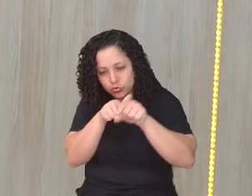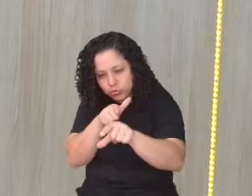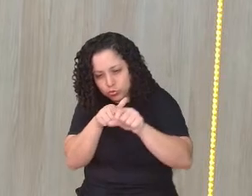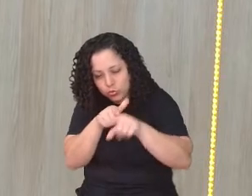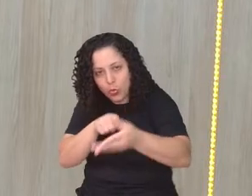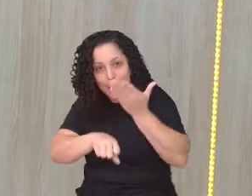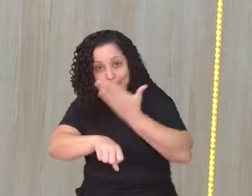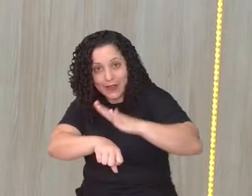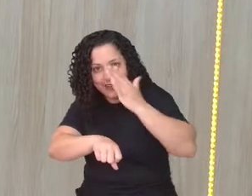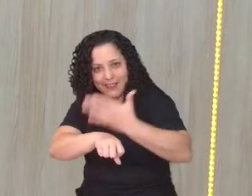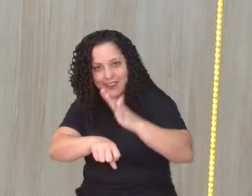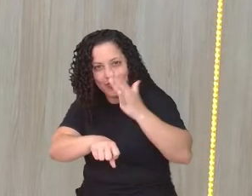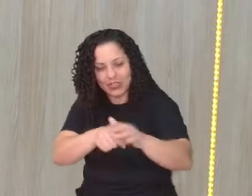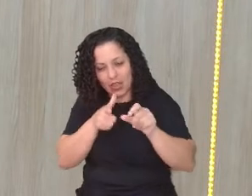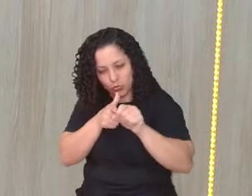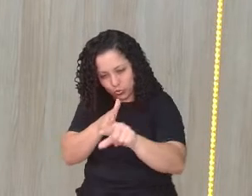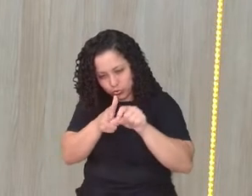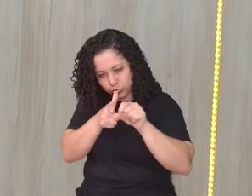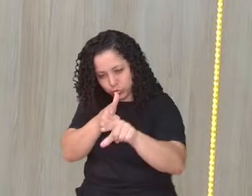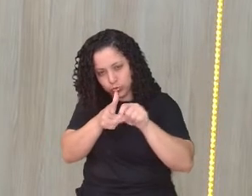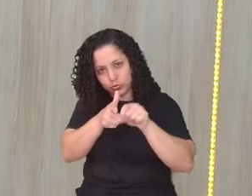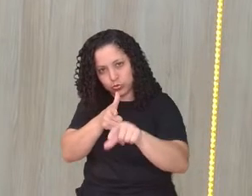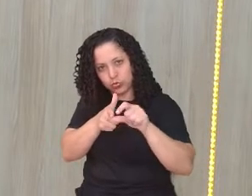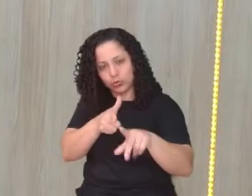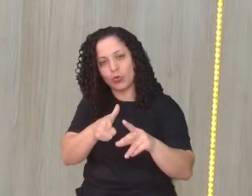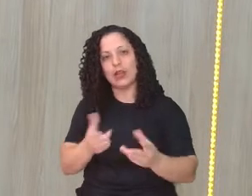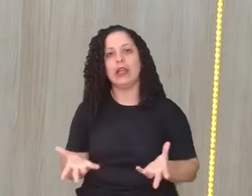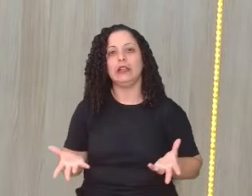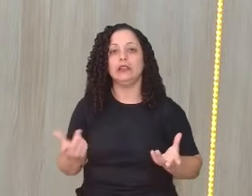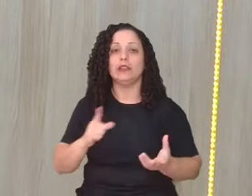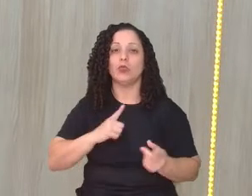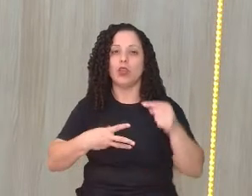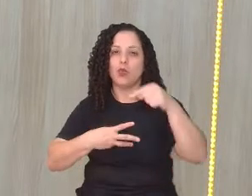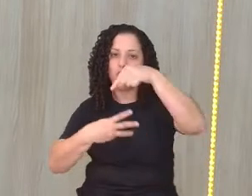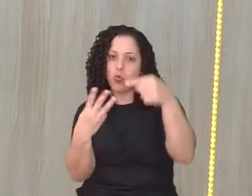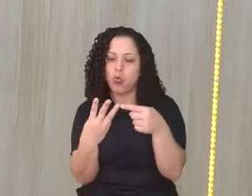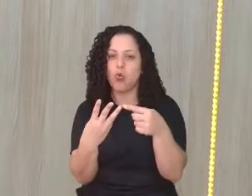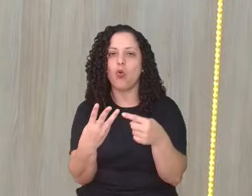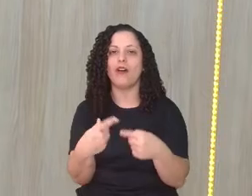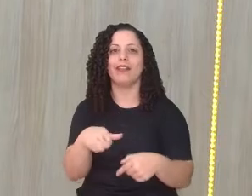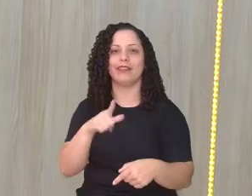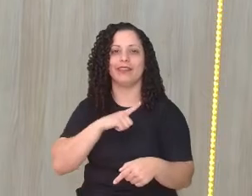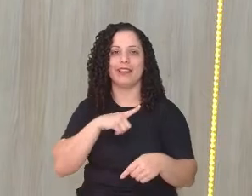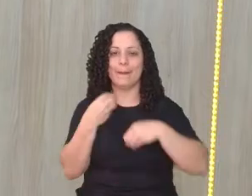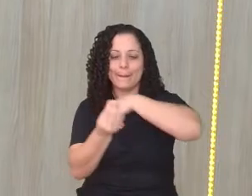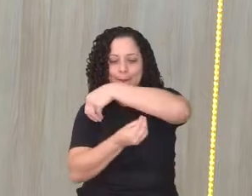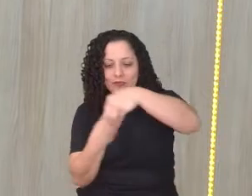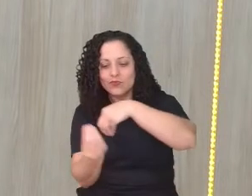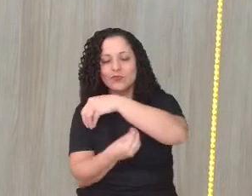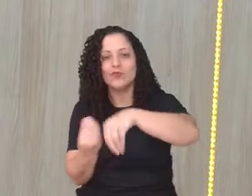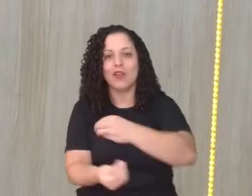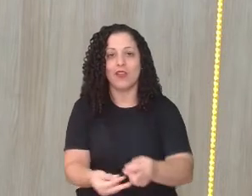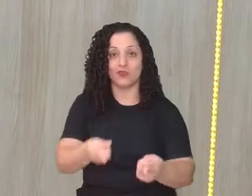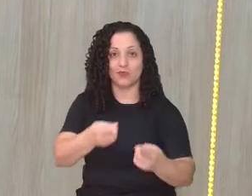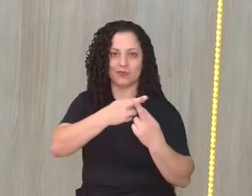É todo um processo, não é todo um conjunto de órgãos que são responsáveis por essa produção.